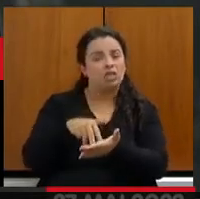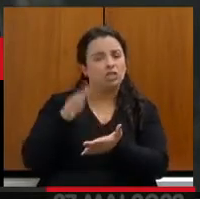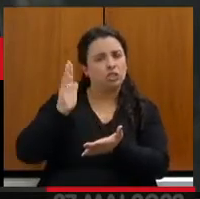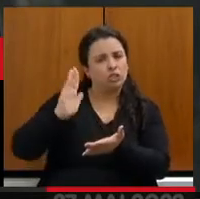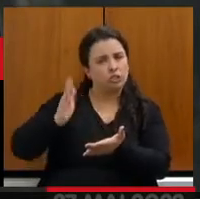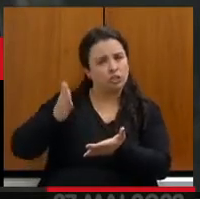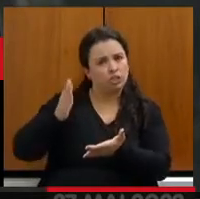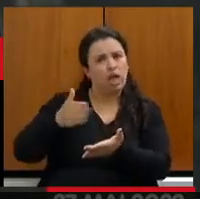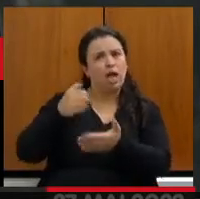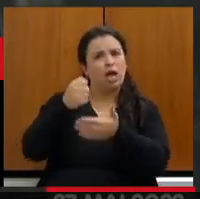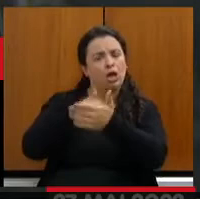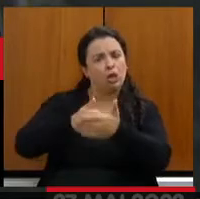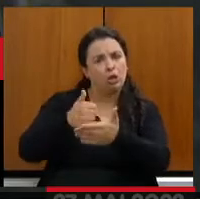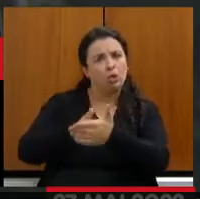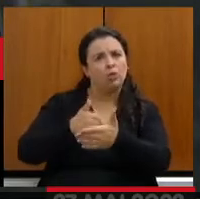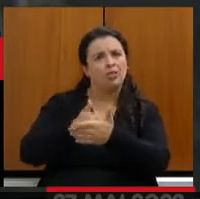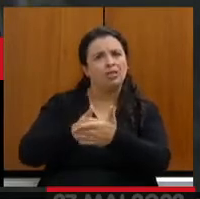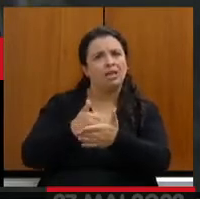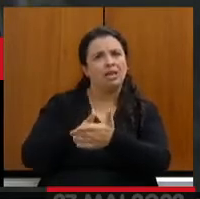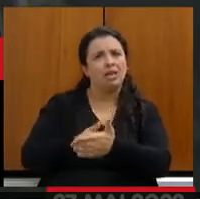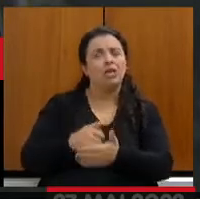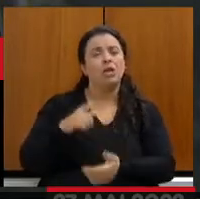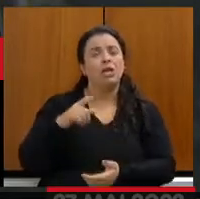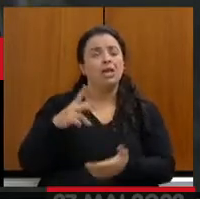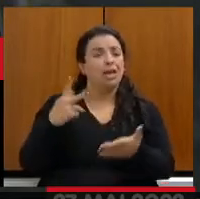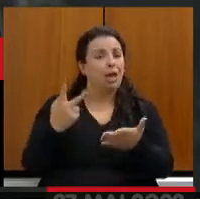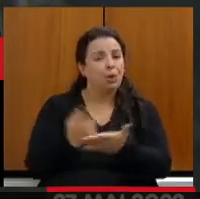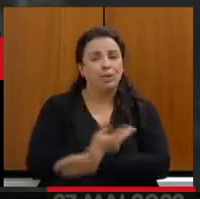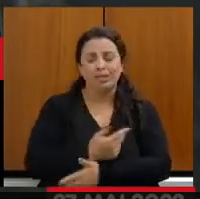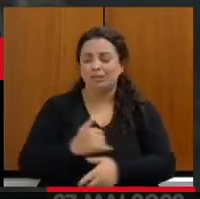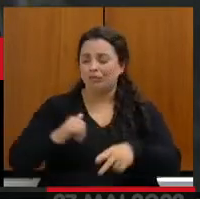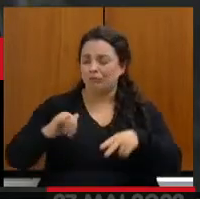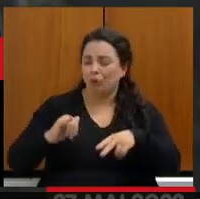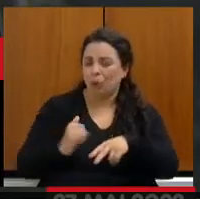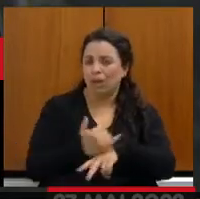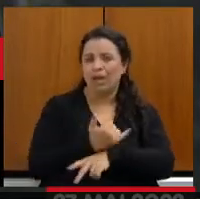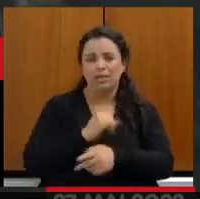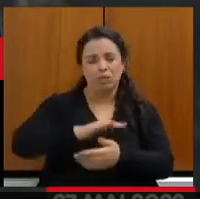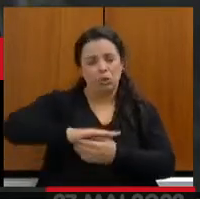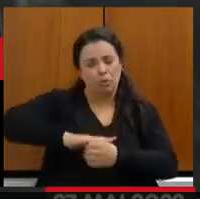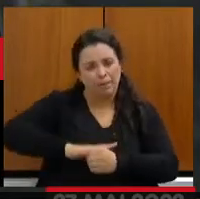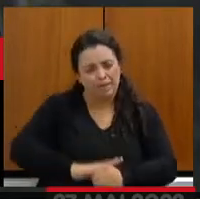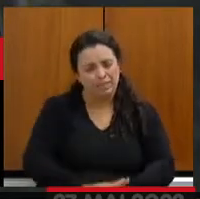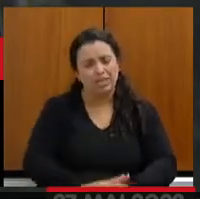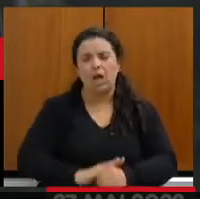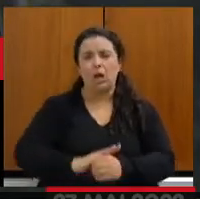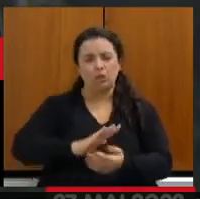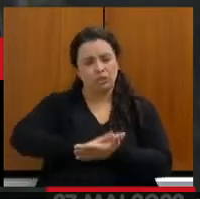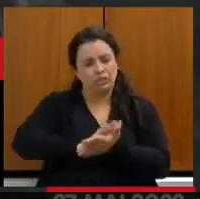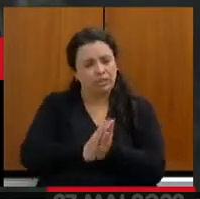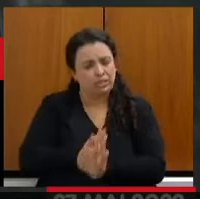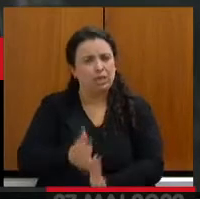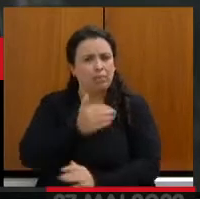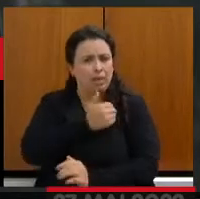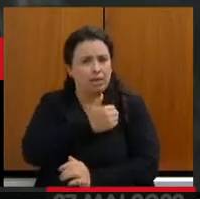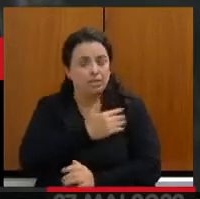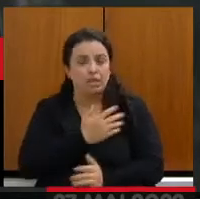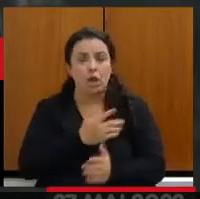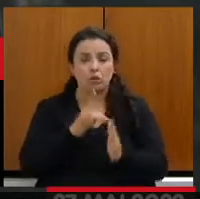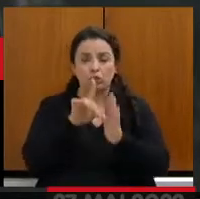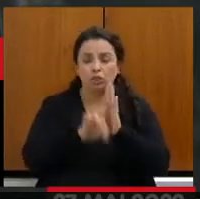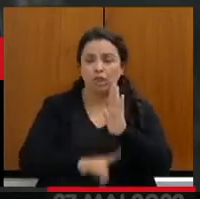lutaram que sofreram todo tipo de violência de opressão de discriminação de perda de direito